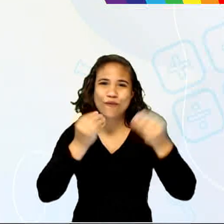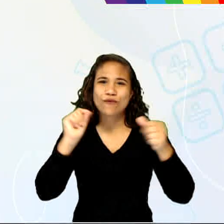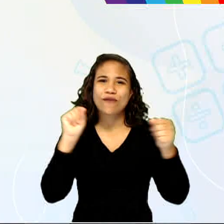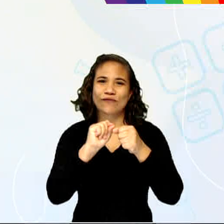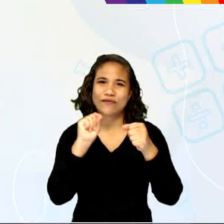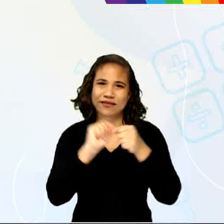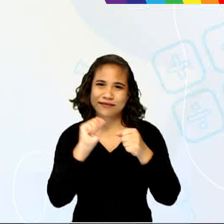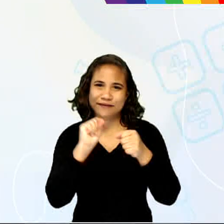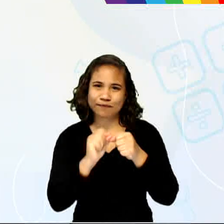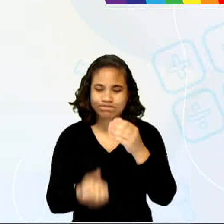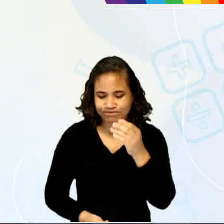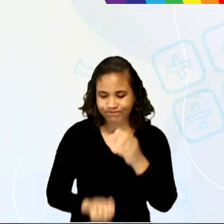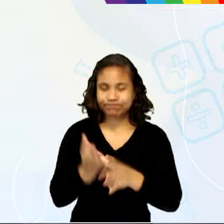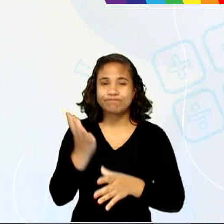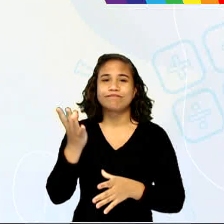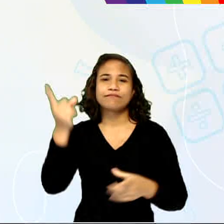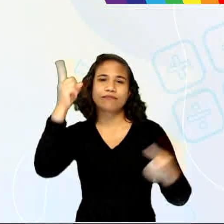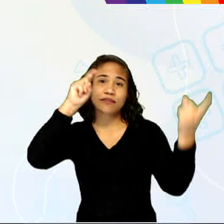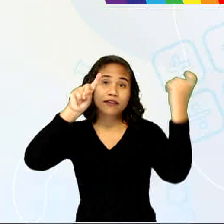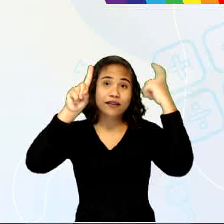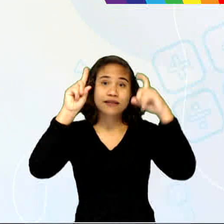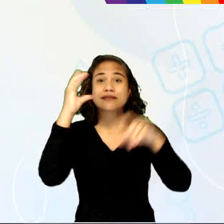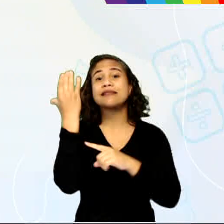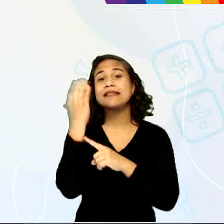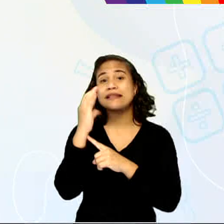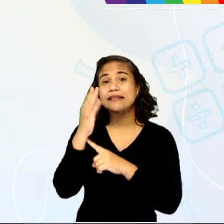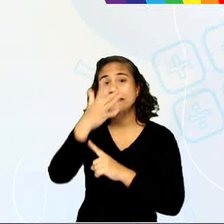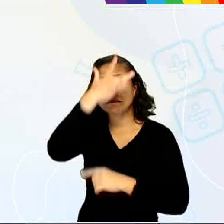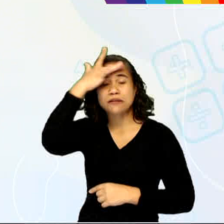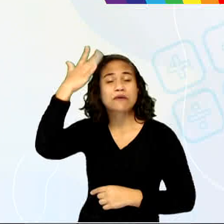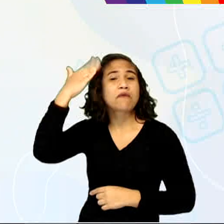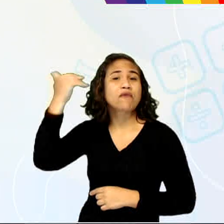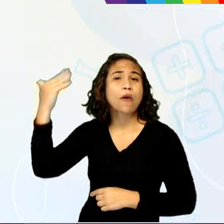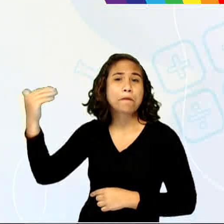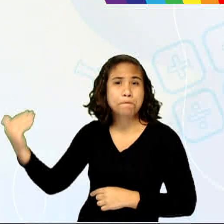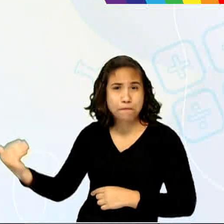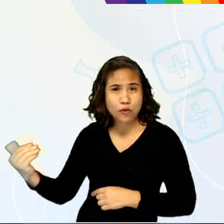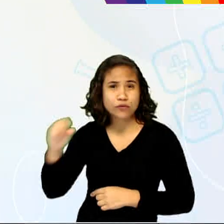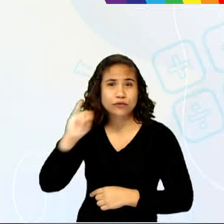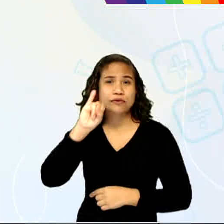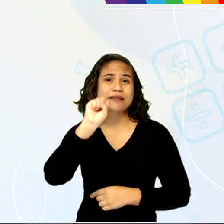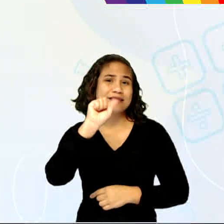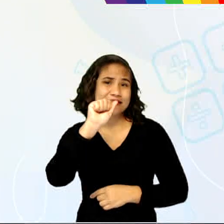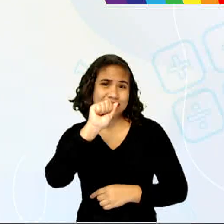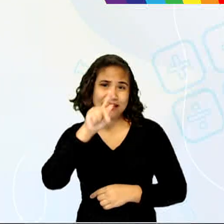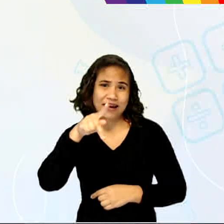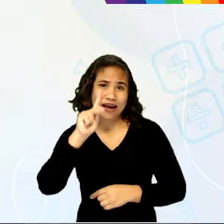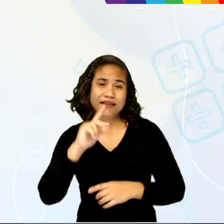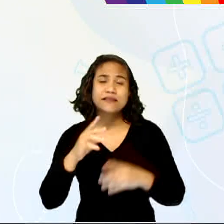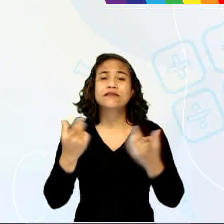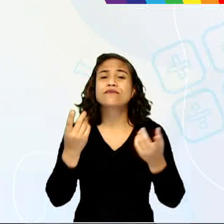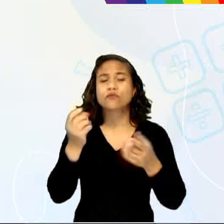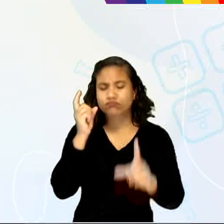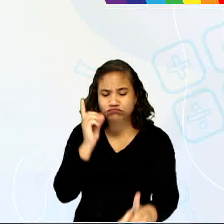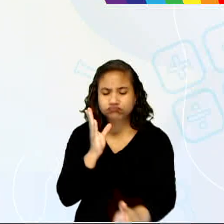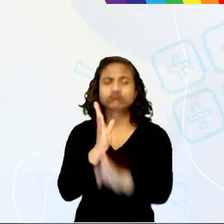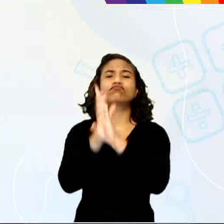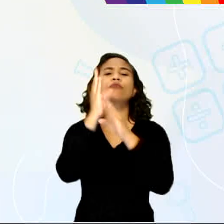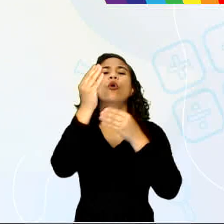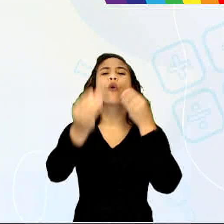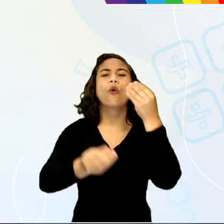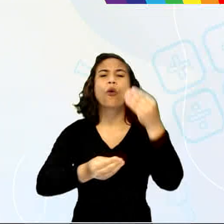dos inventores ou dos cientistas muito conhecido é Isaac Newton. E ele, para descobrir